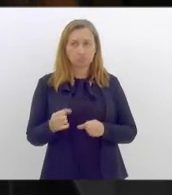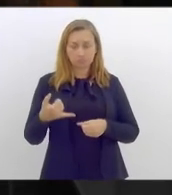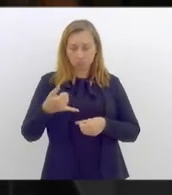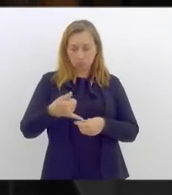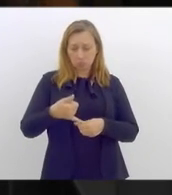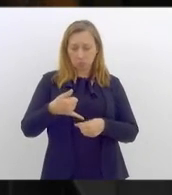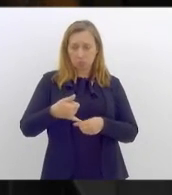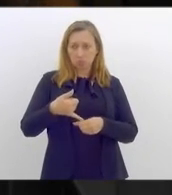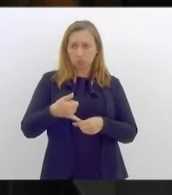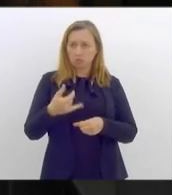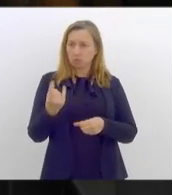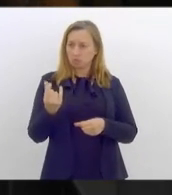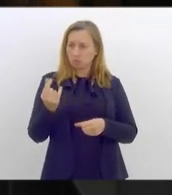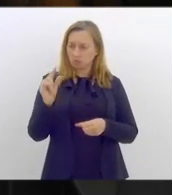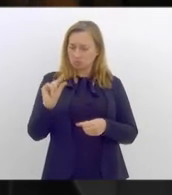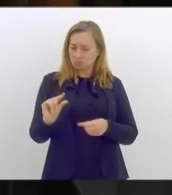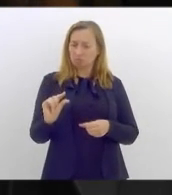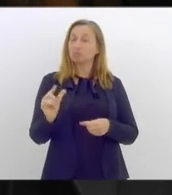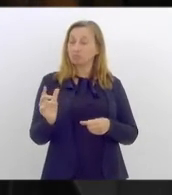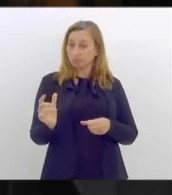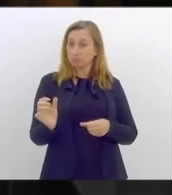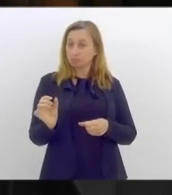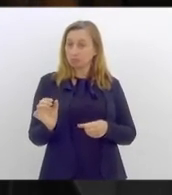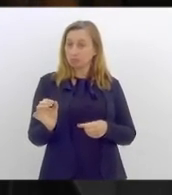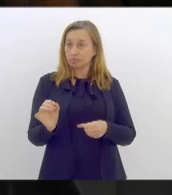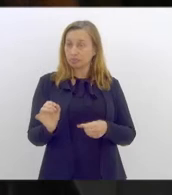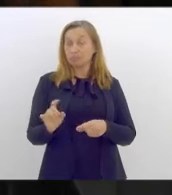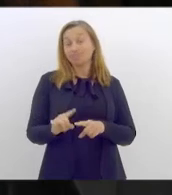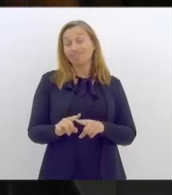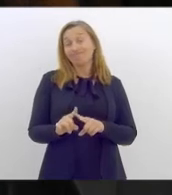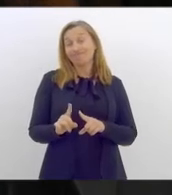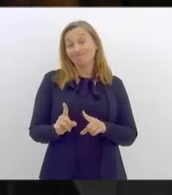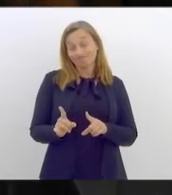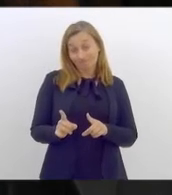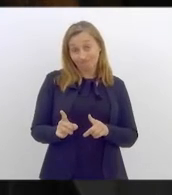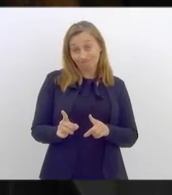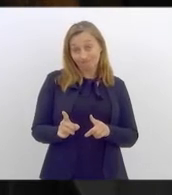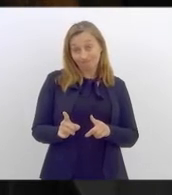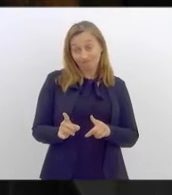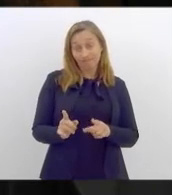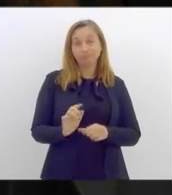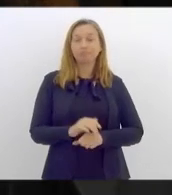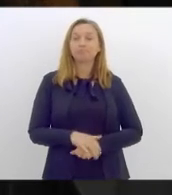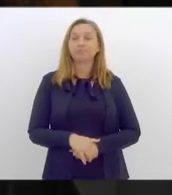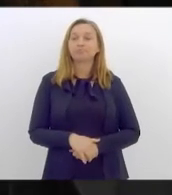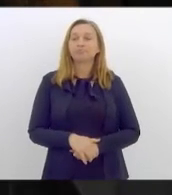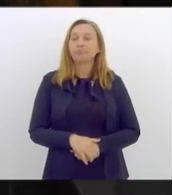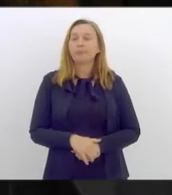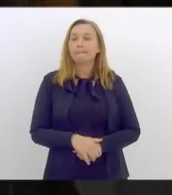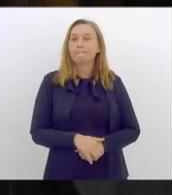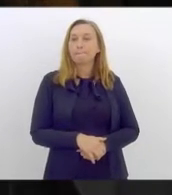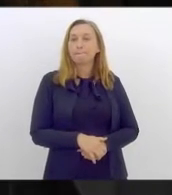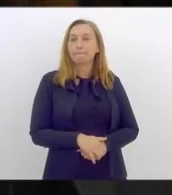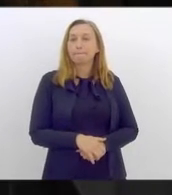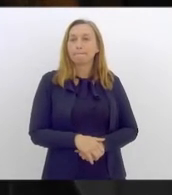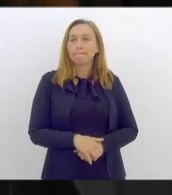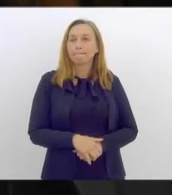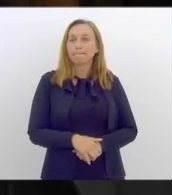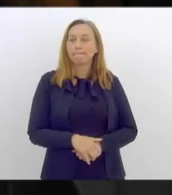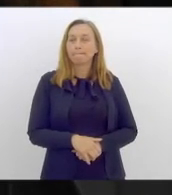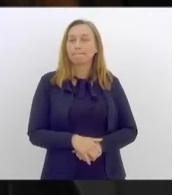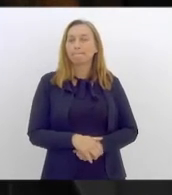com menos dinheiro mas com comitente concomitantemente vão faltar